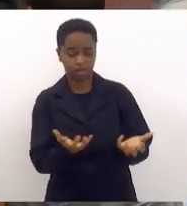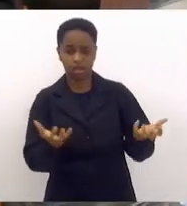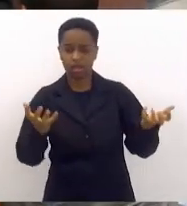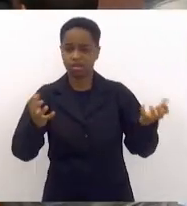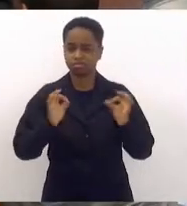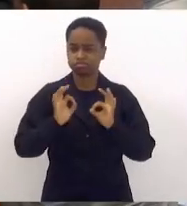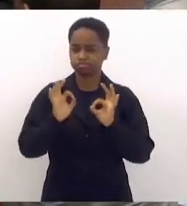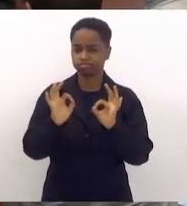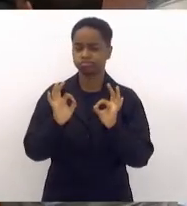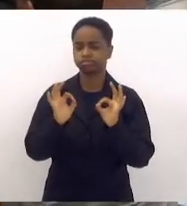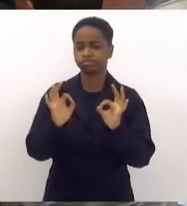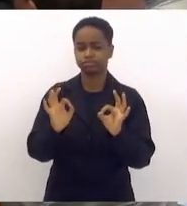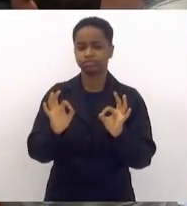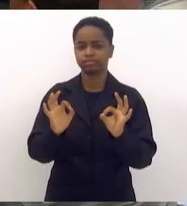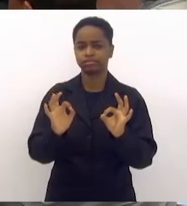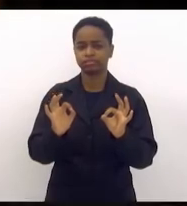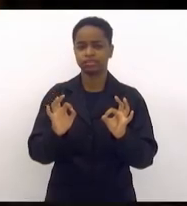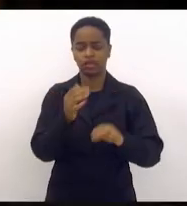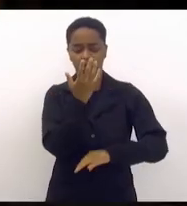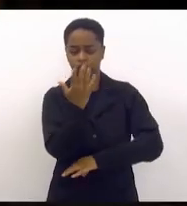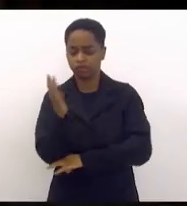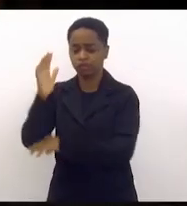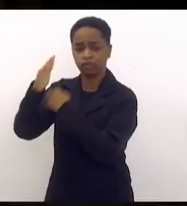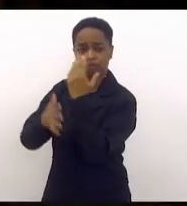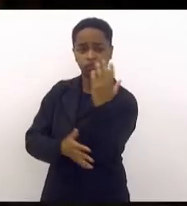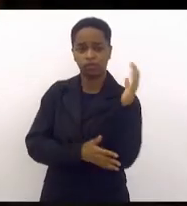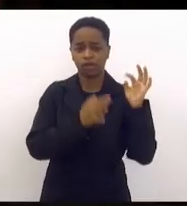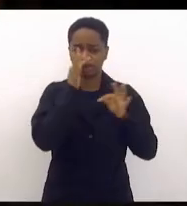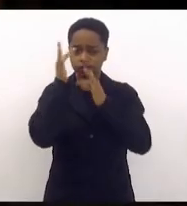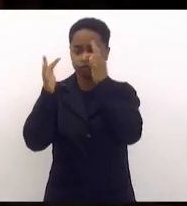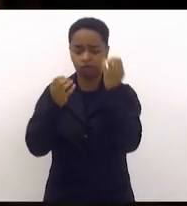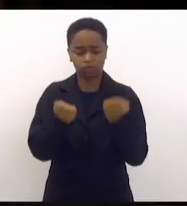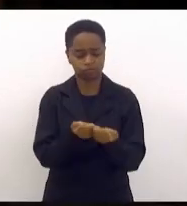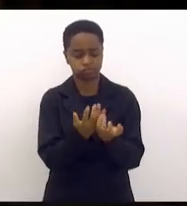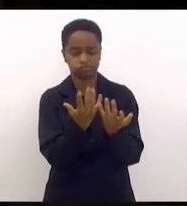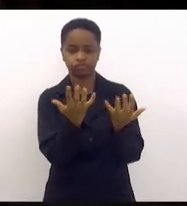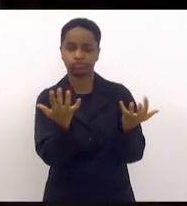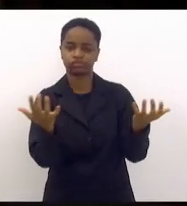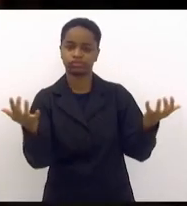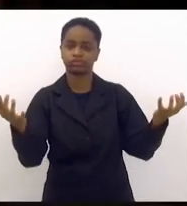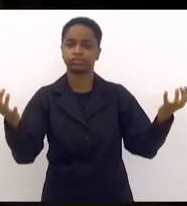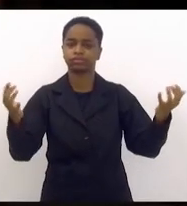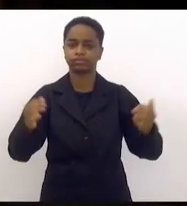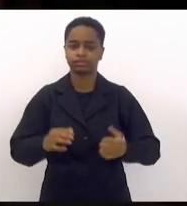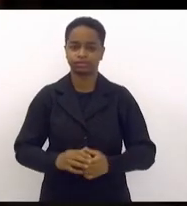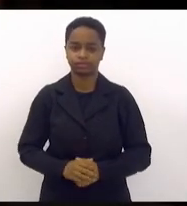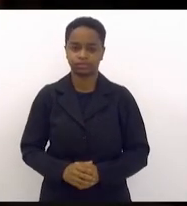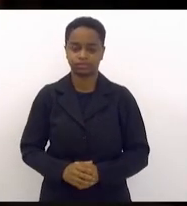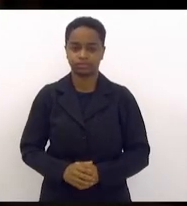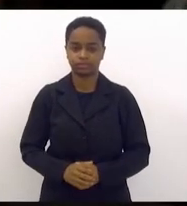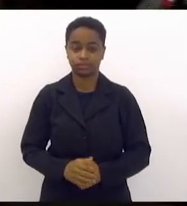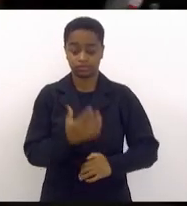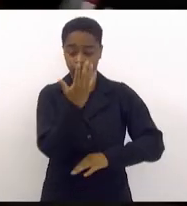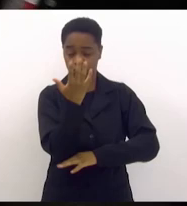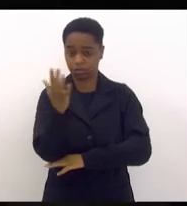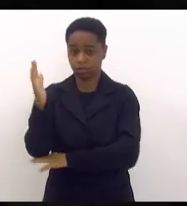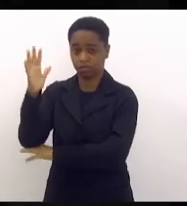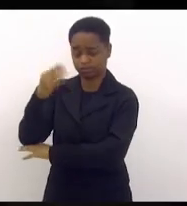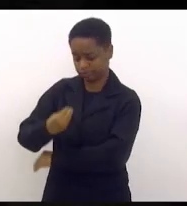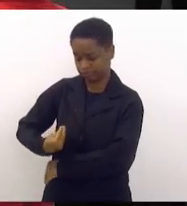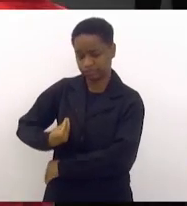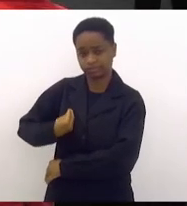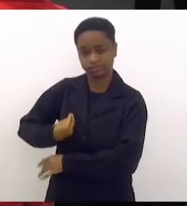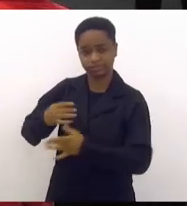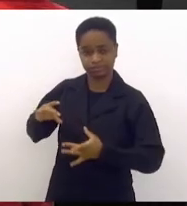terra mais gind teus ins sonhos ros Campos tem mais flores nossos